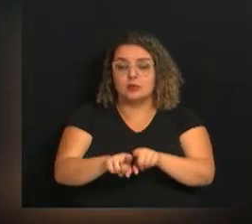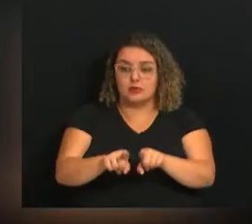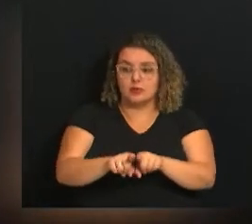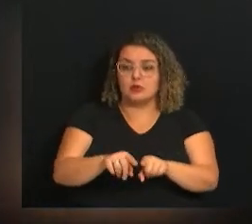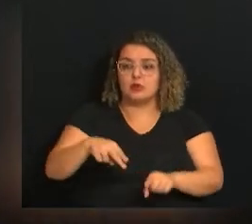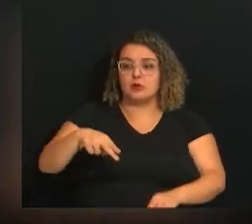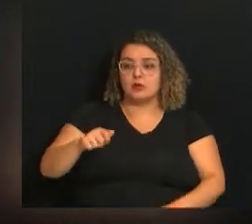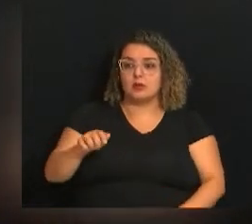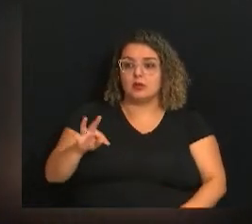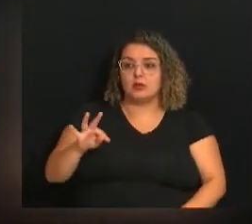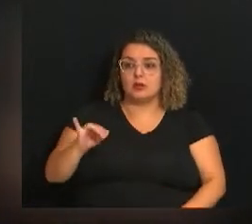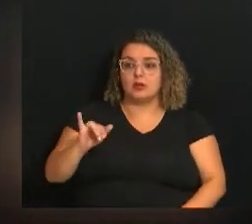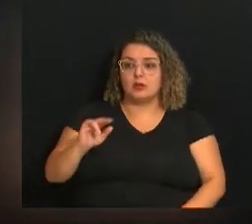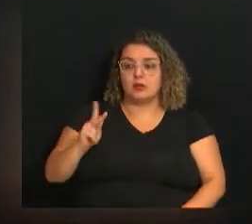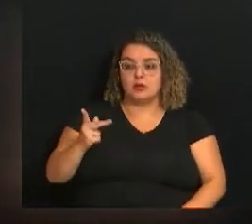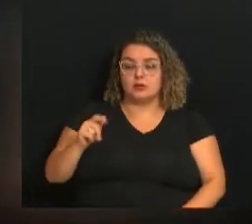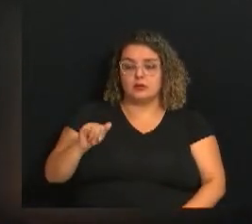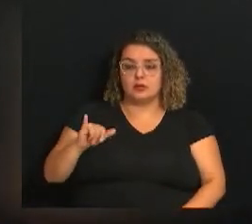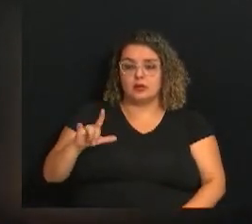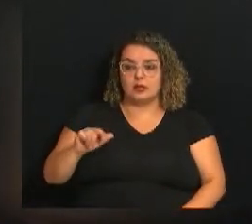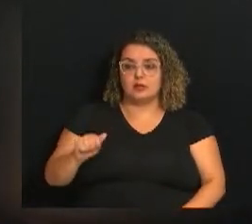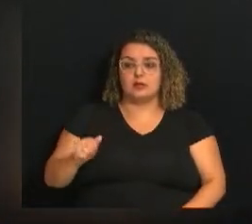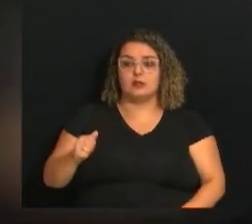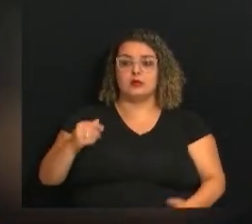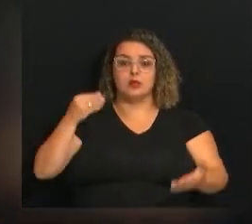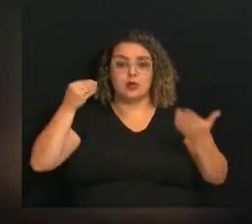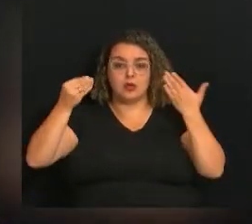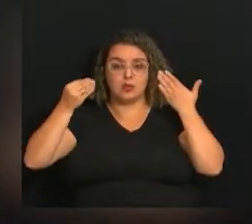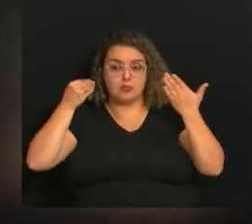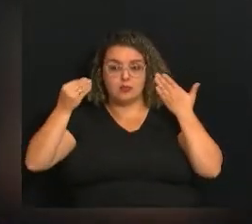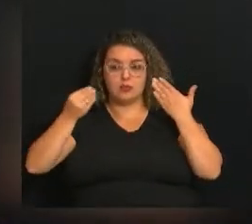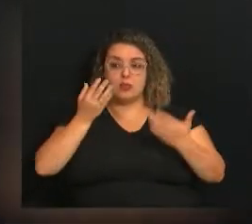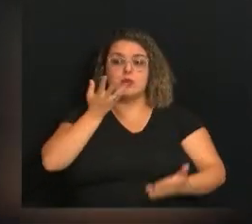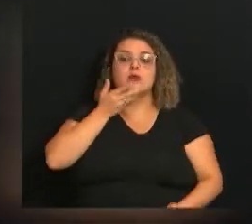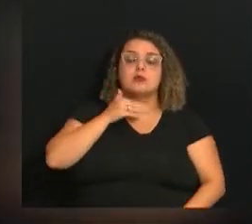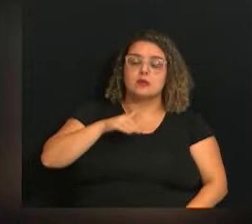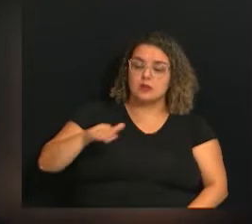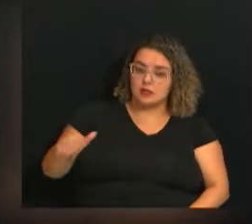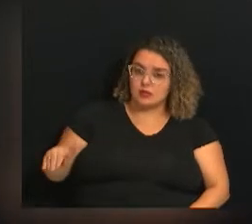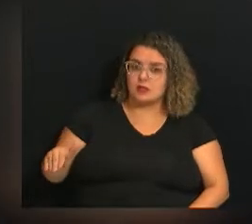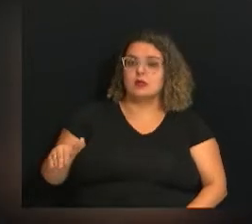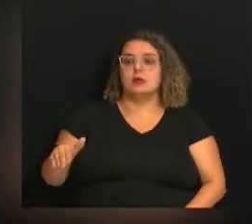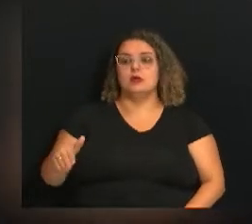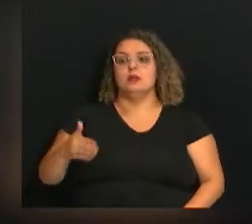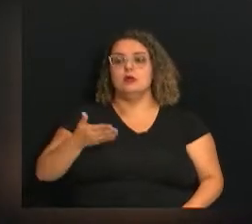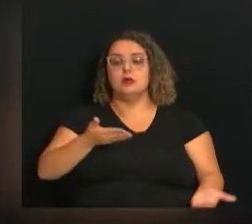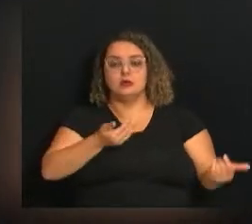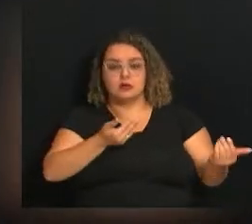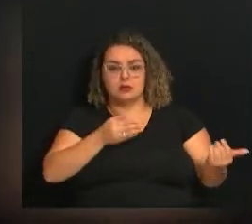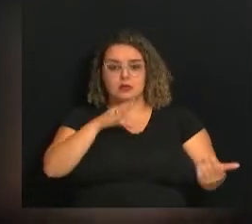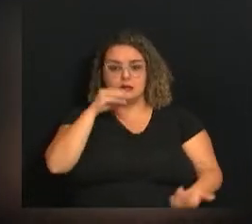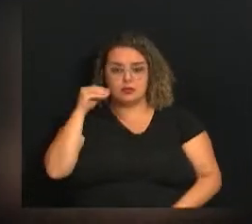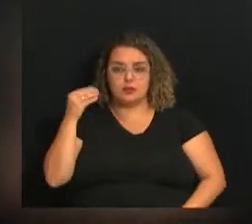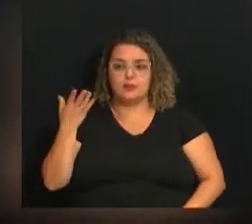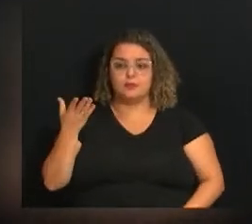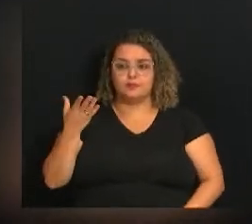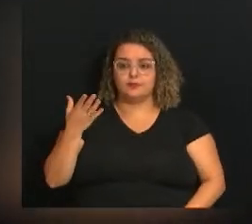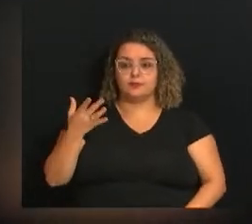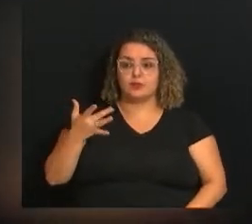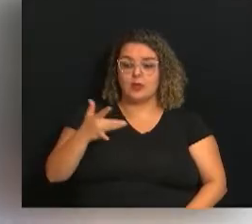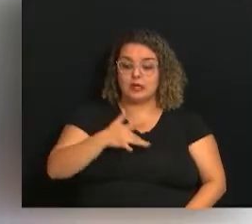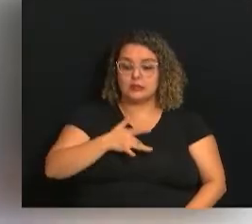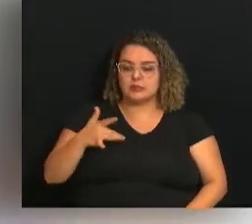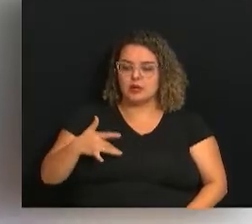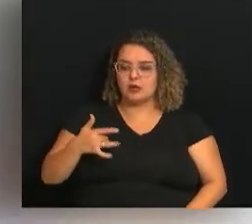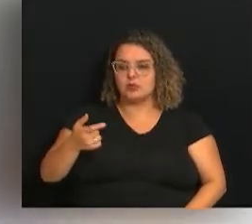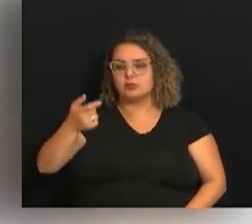Natália Gabioneta, psiquiatra da infância e adolescência, que falou sobre o impacto da pandemia na saúde mental das crianças,